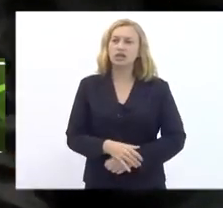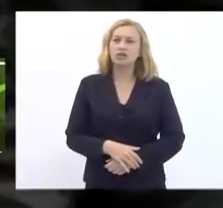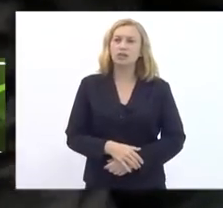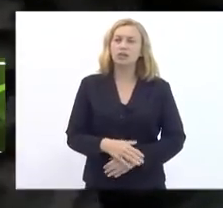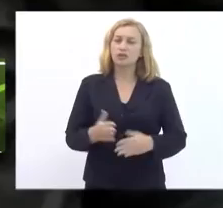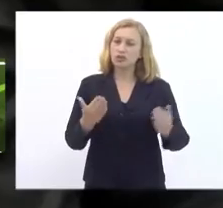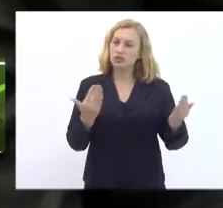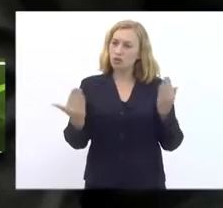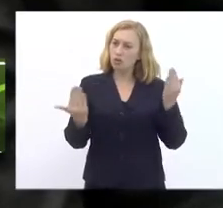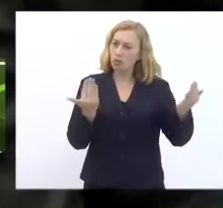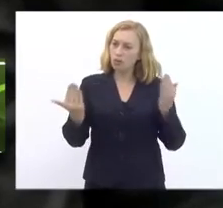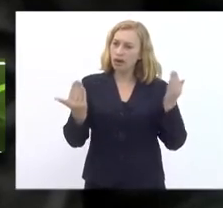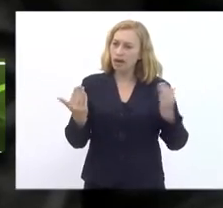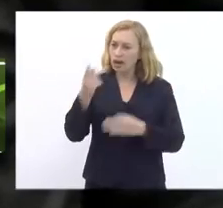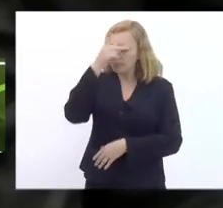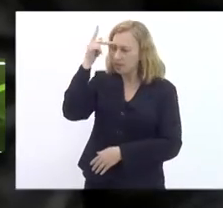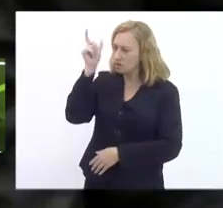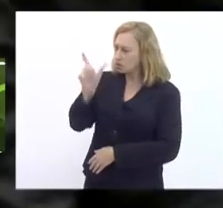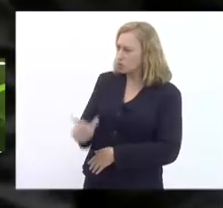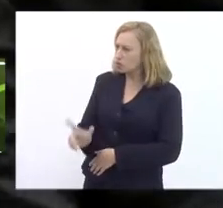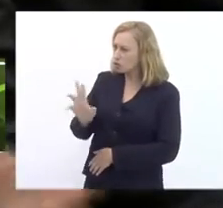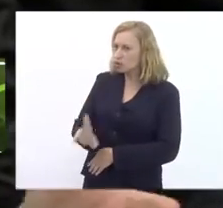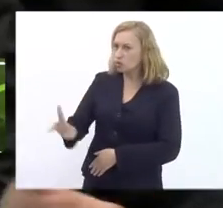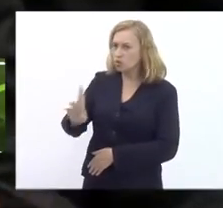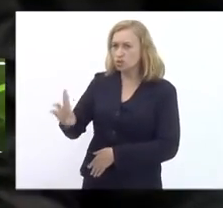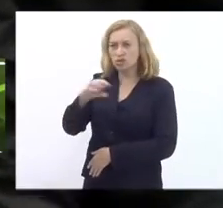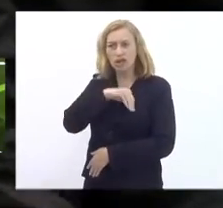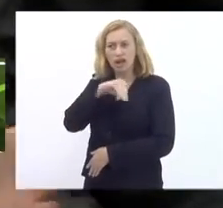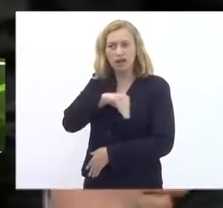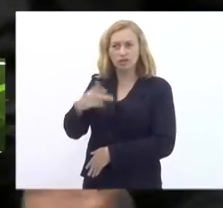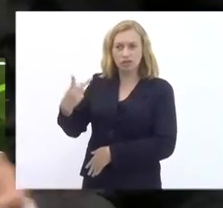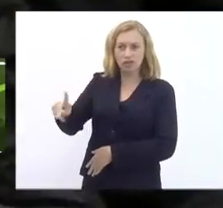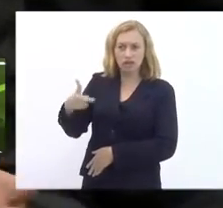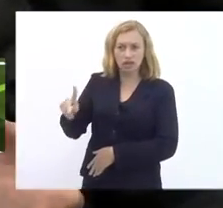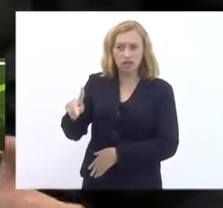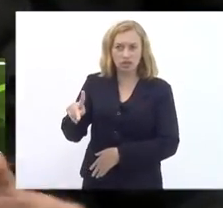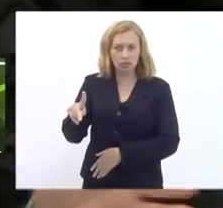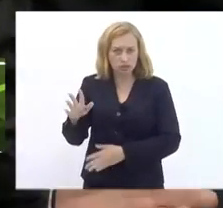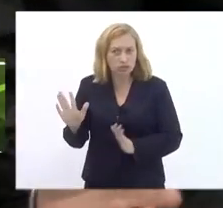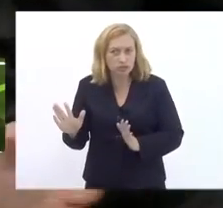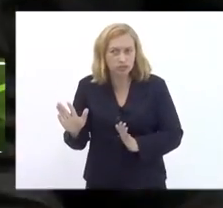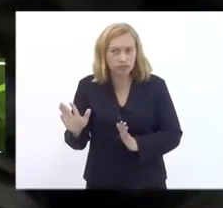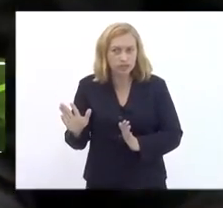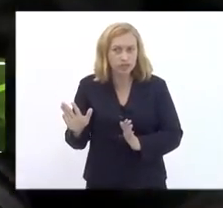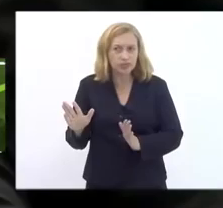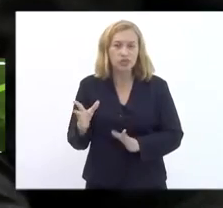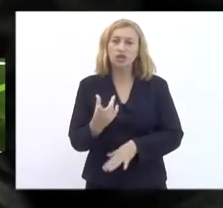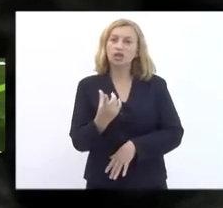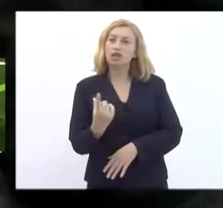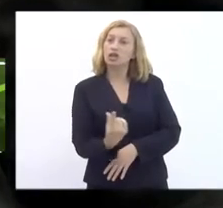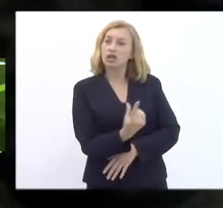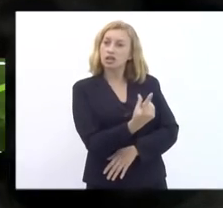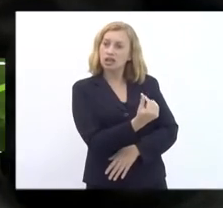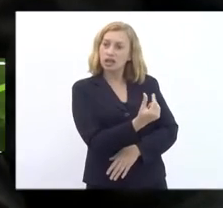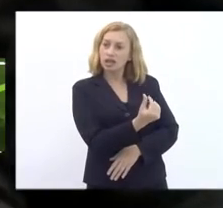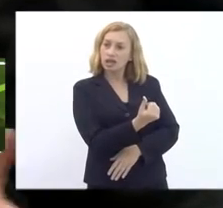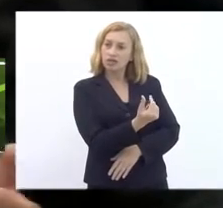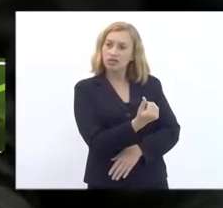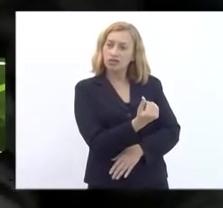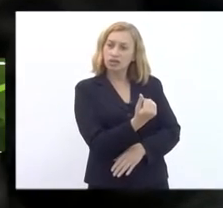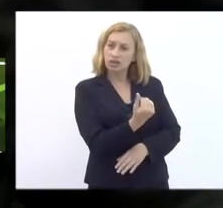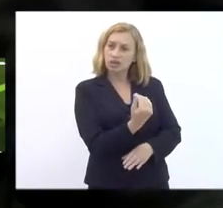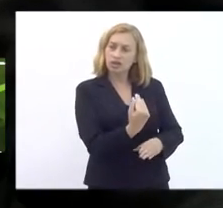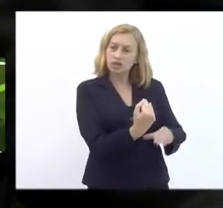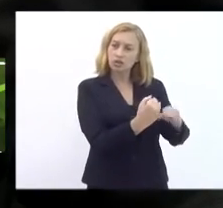do usuário, realmente, da Supervia, no que tange, principalmente, ao salário mínimo e a tarifa aplicada, né, na